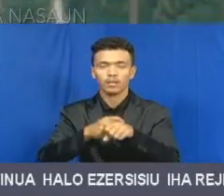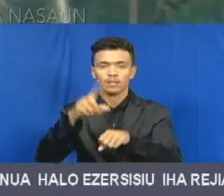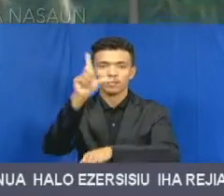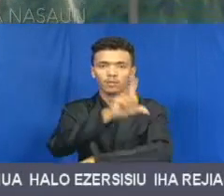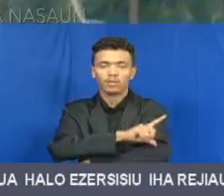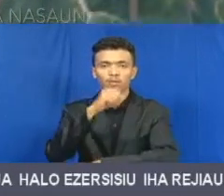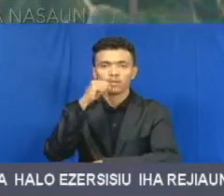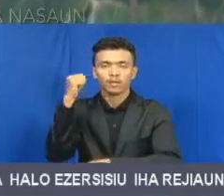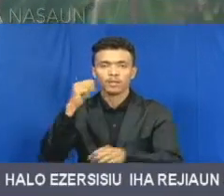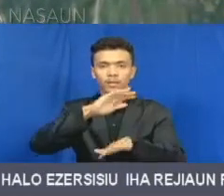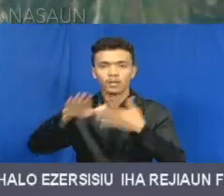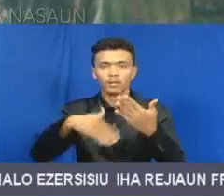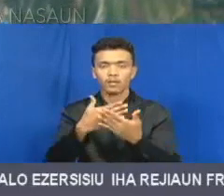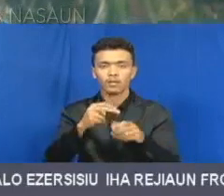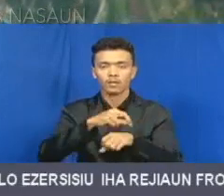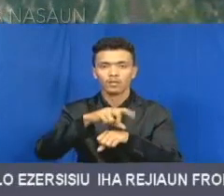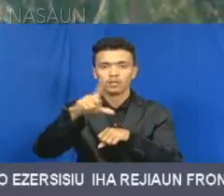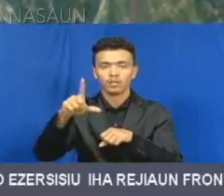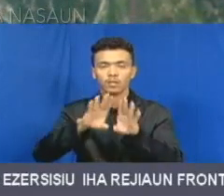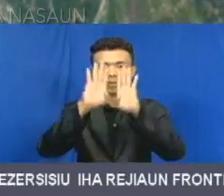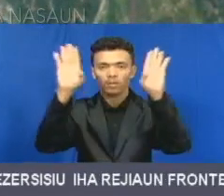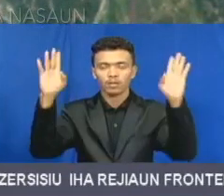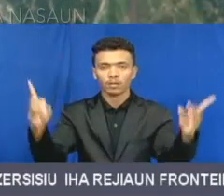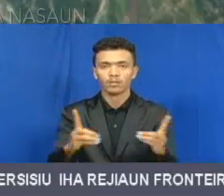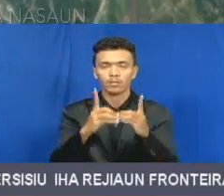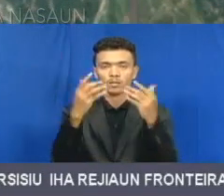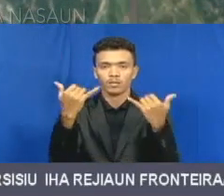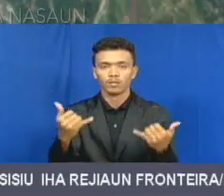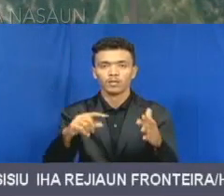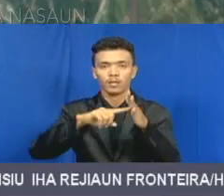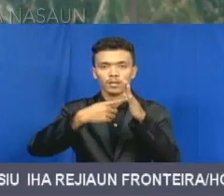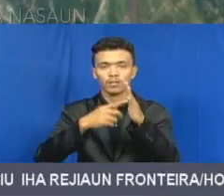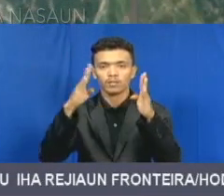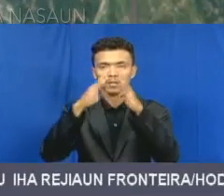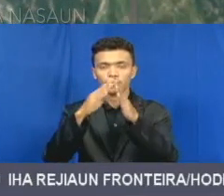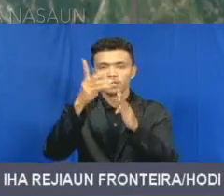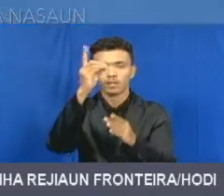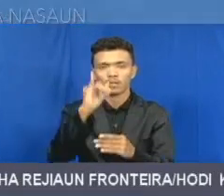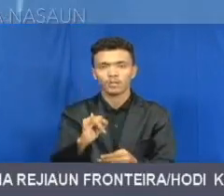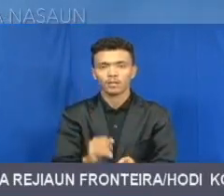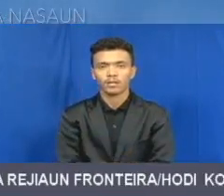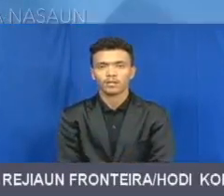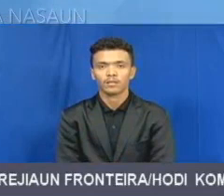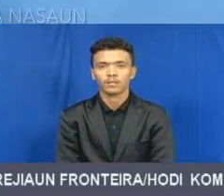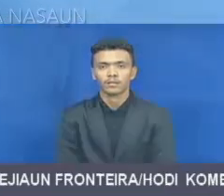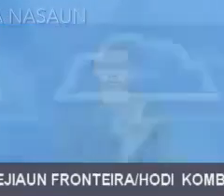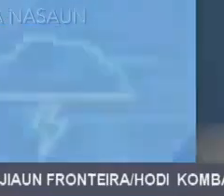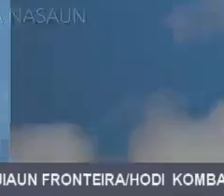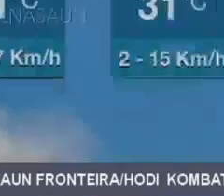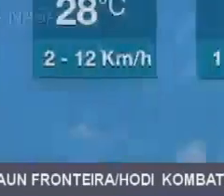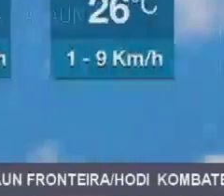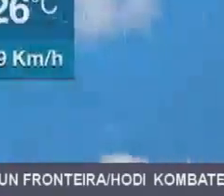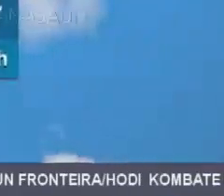saun aban i ha territorio nasional. Lo kita nasur malu ba di saun ohin i ta hau ho capital Delhi. Previsão